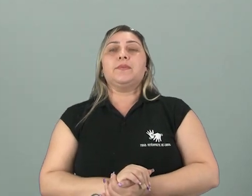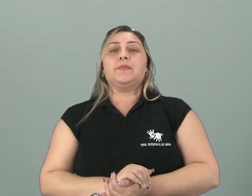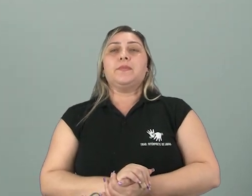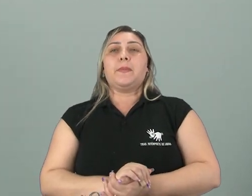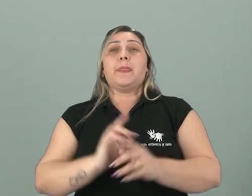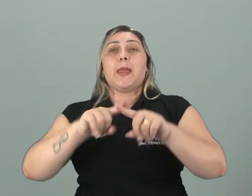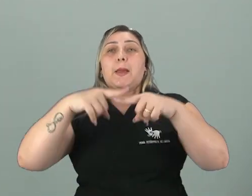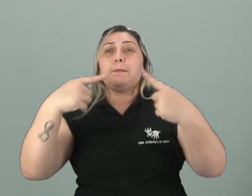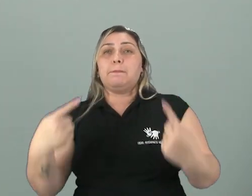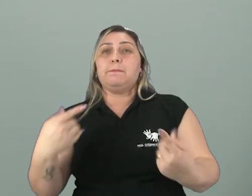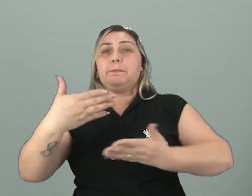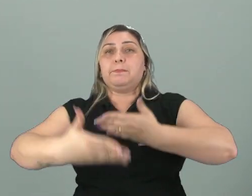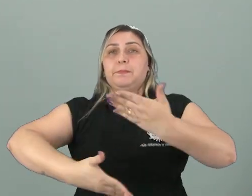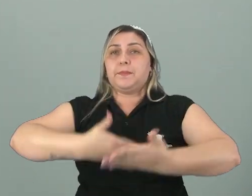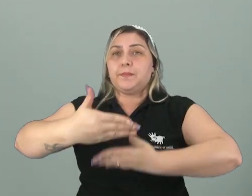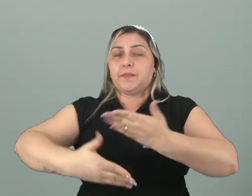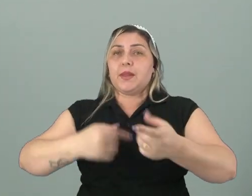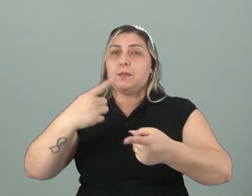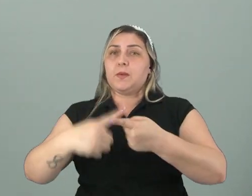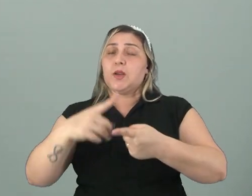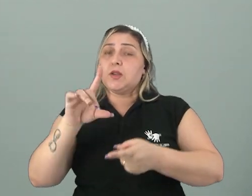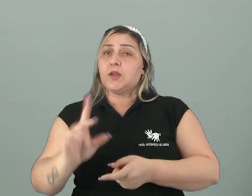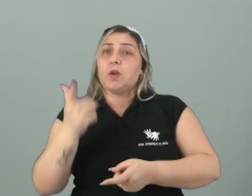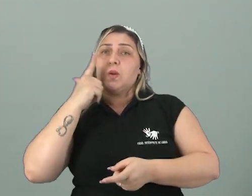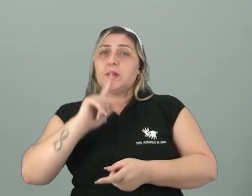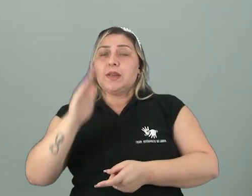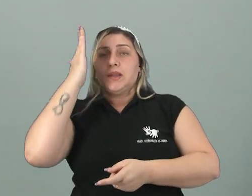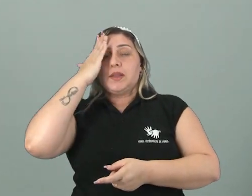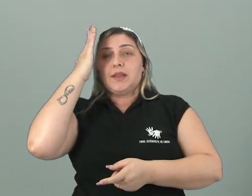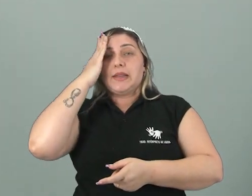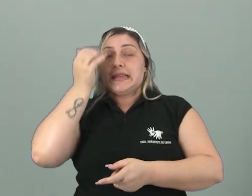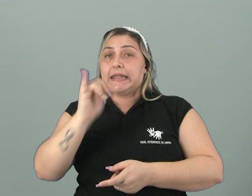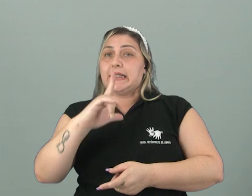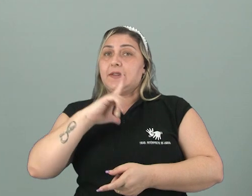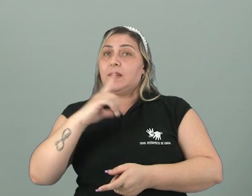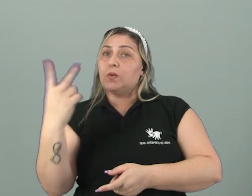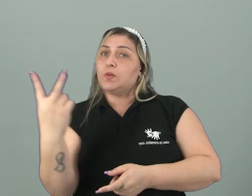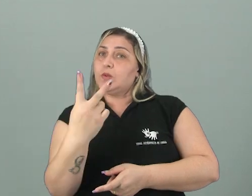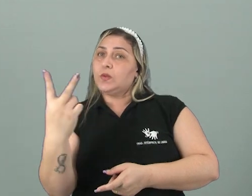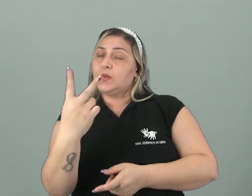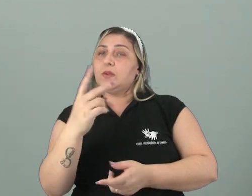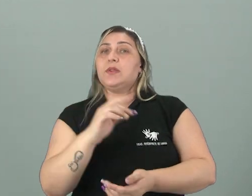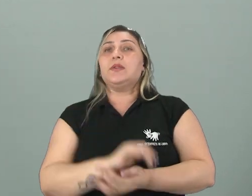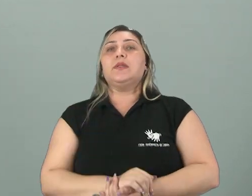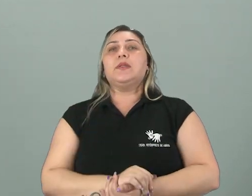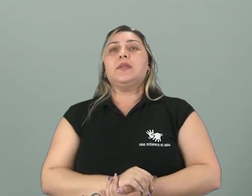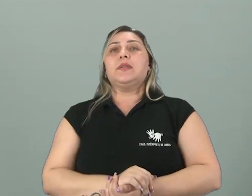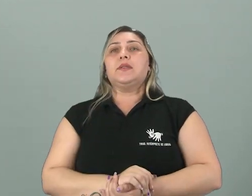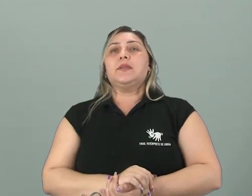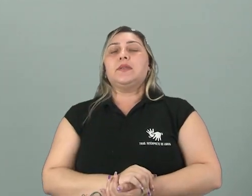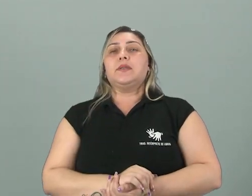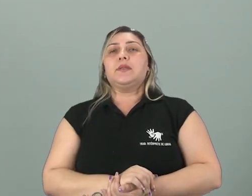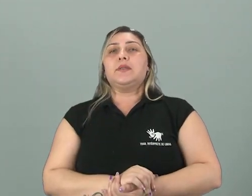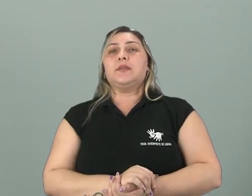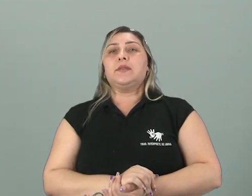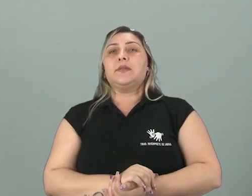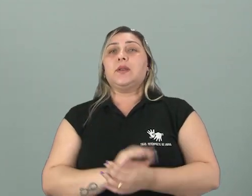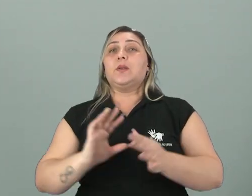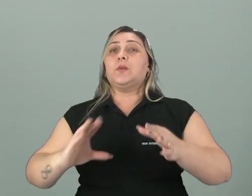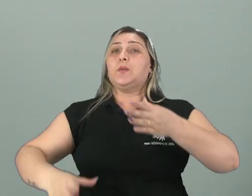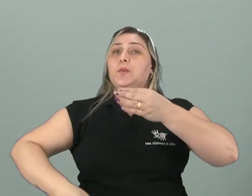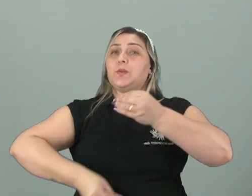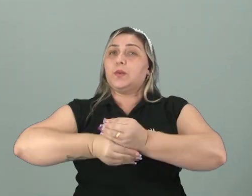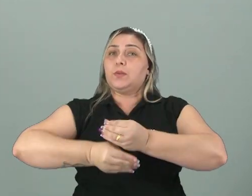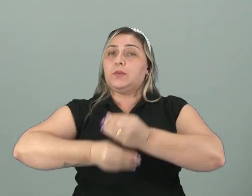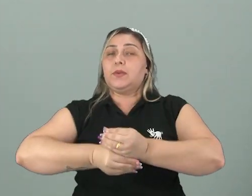lado, mas relacionar, porque eu só vou conseguir entender se estiver os dois, porque os dois acabam se